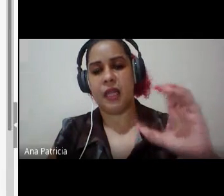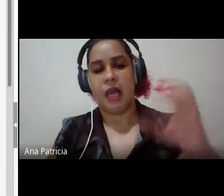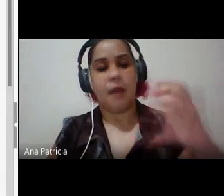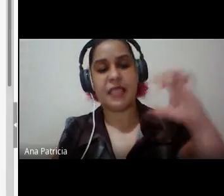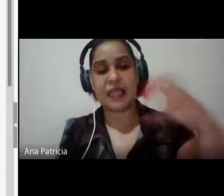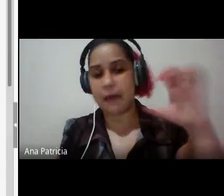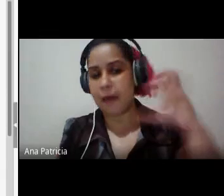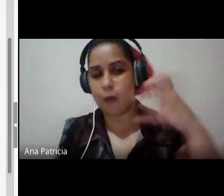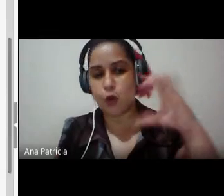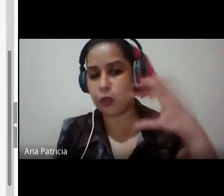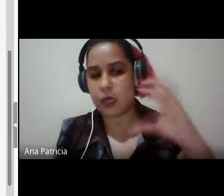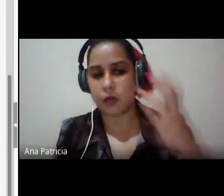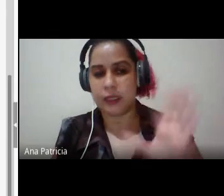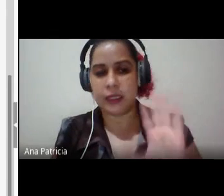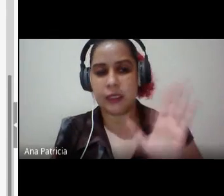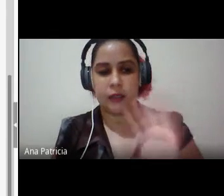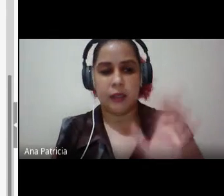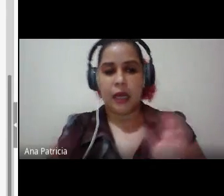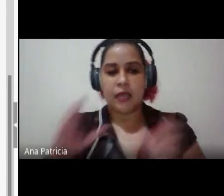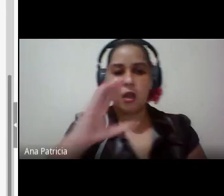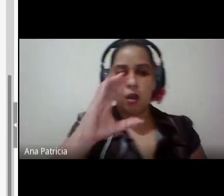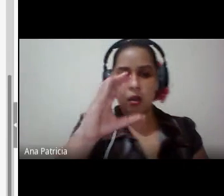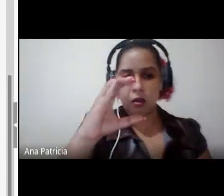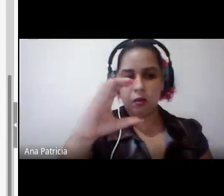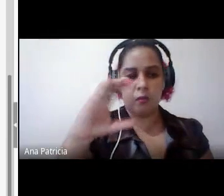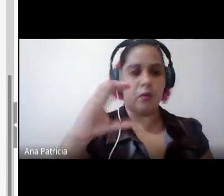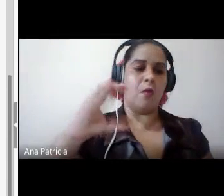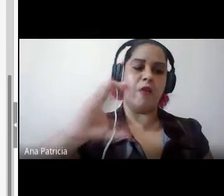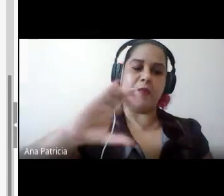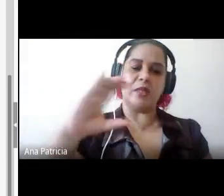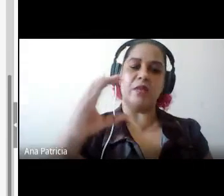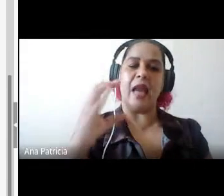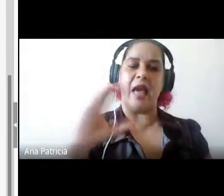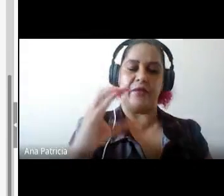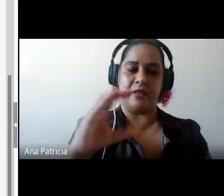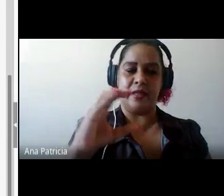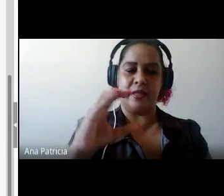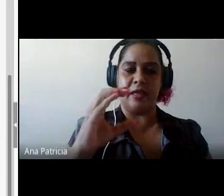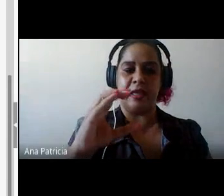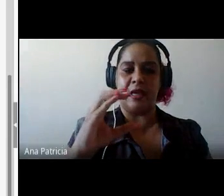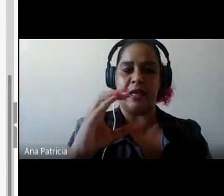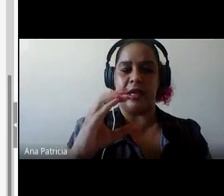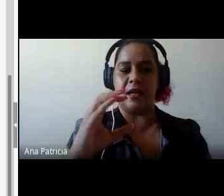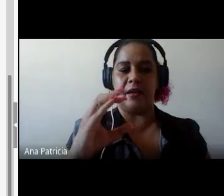cedilha. Precisa tremer muito, não. Assim, é só um movimentozinho de leve,